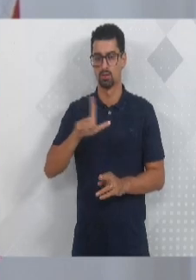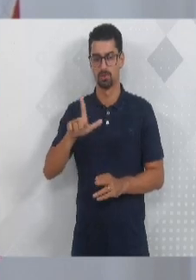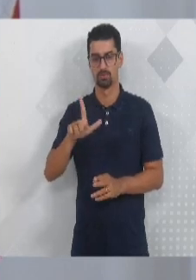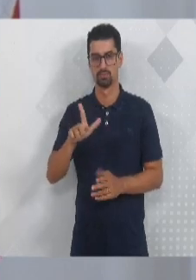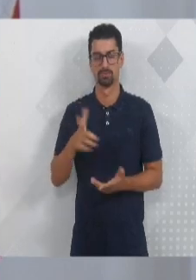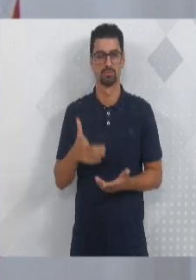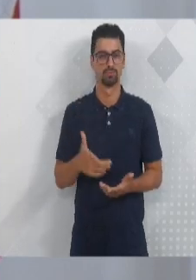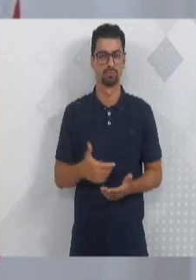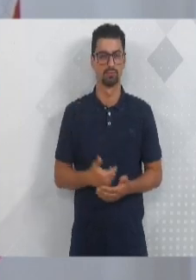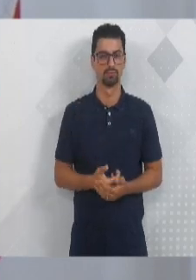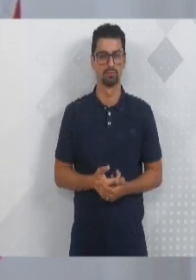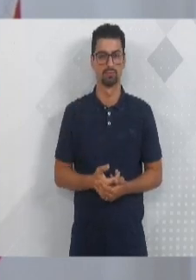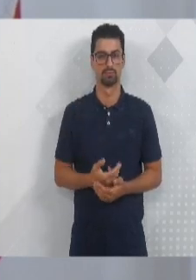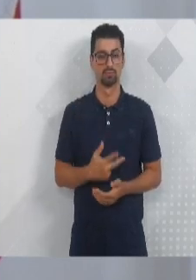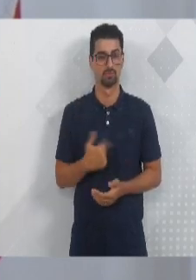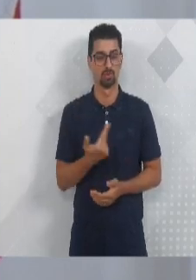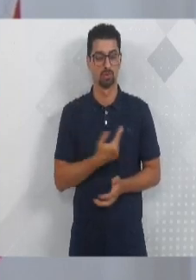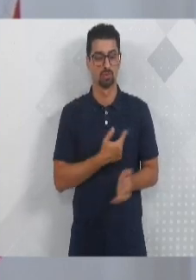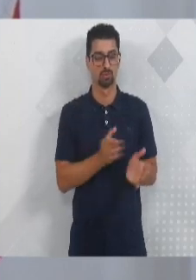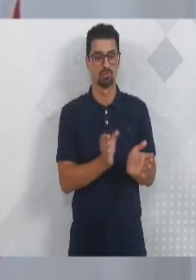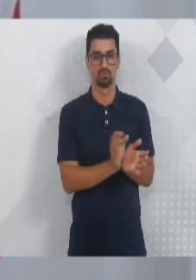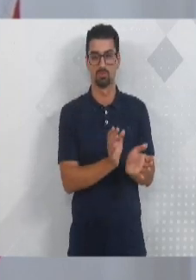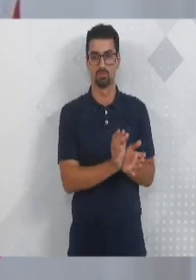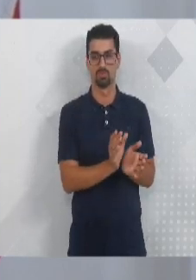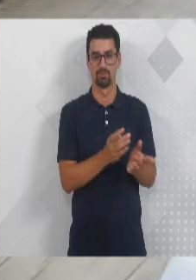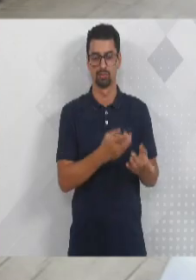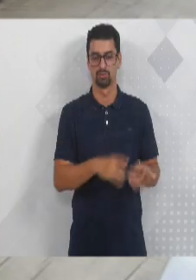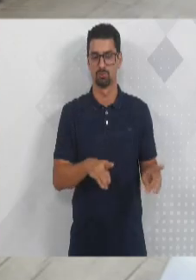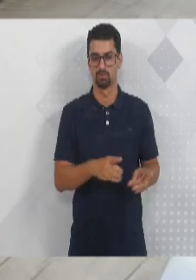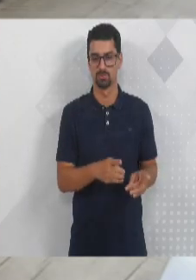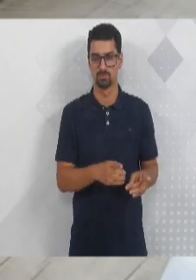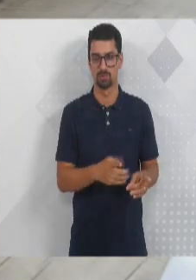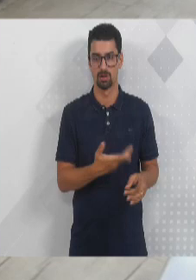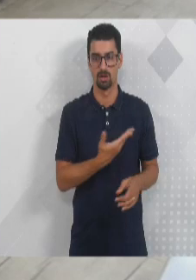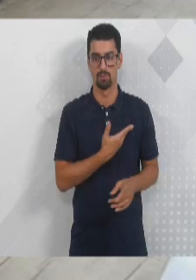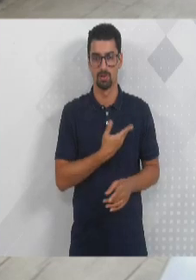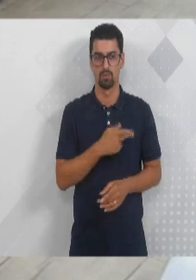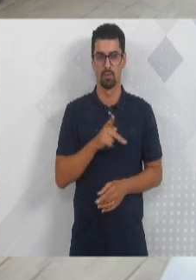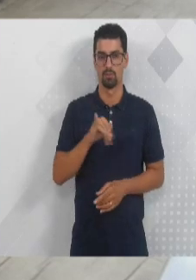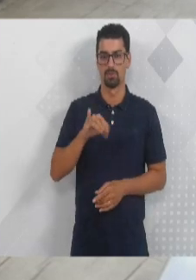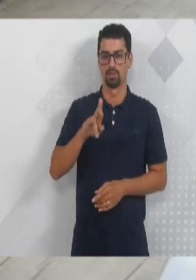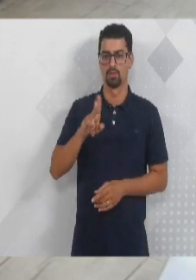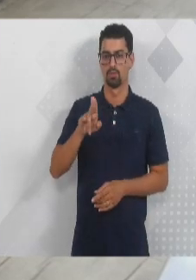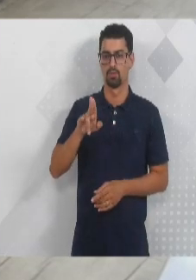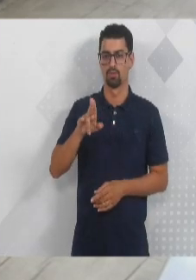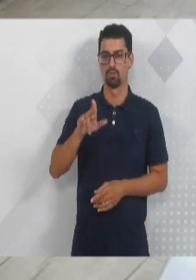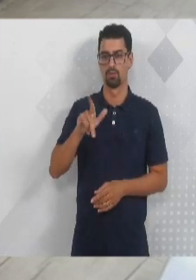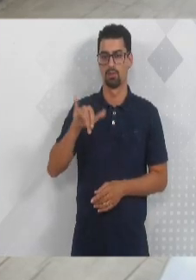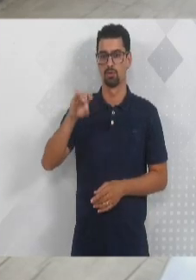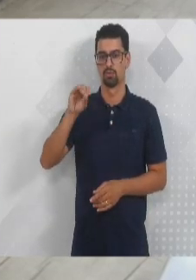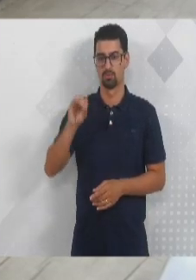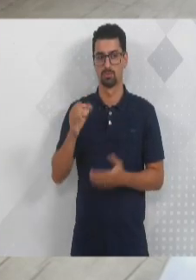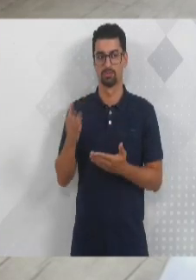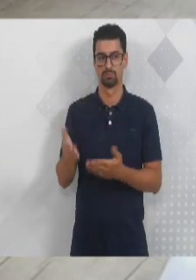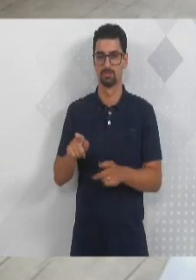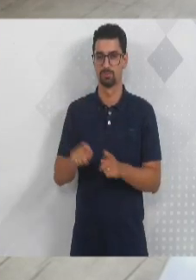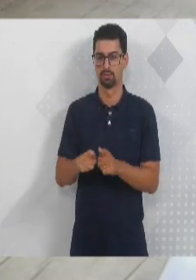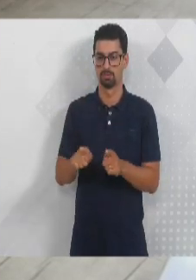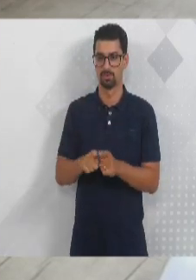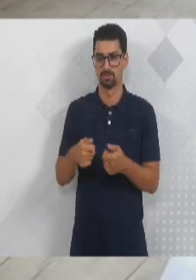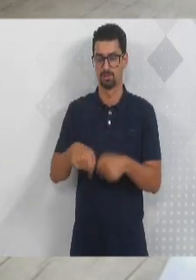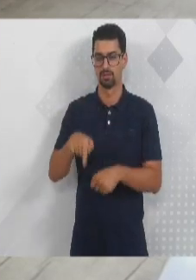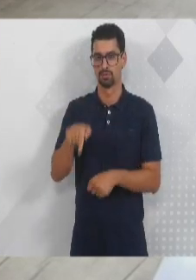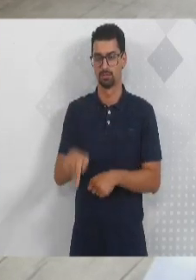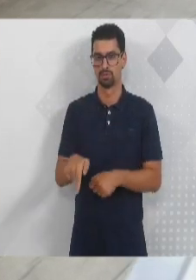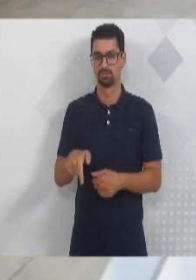assim a nossa banda né amigo pirulito Me permita chamar assim ah está aqui também o